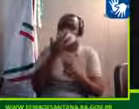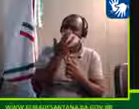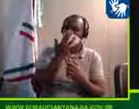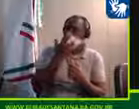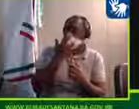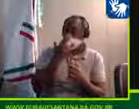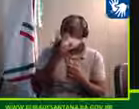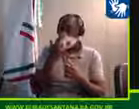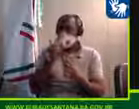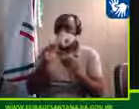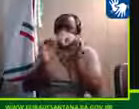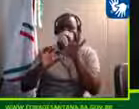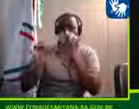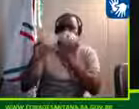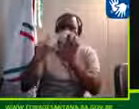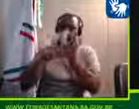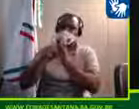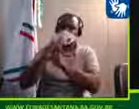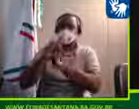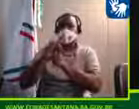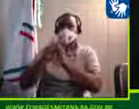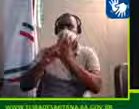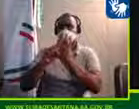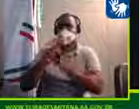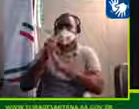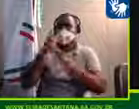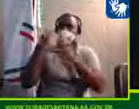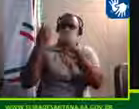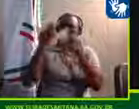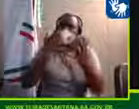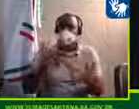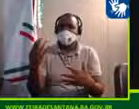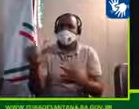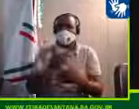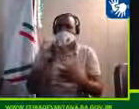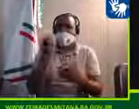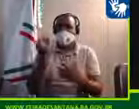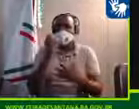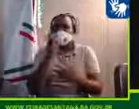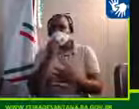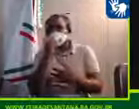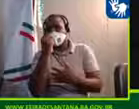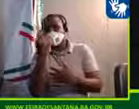essa insinuação, se for o caso, ou